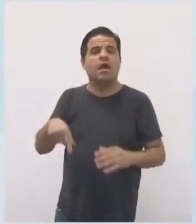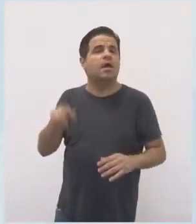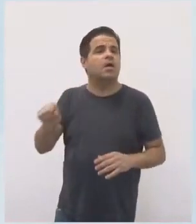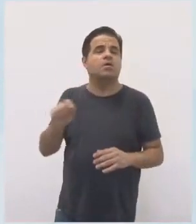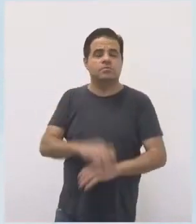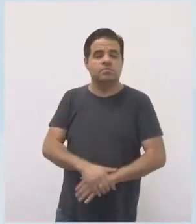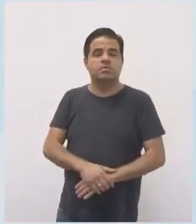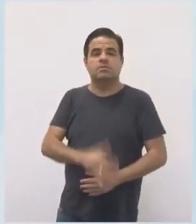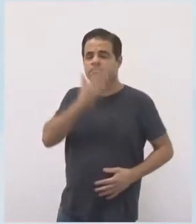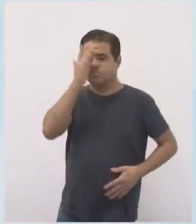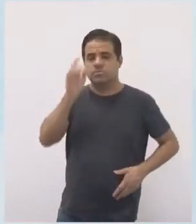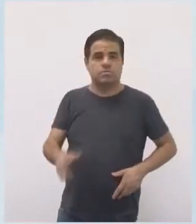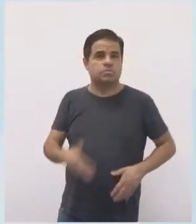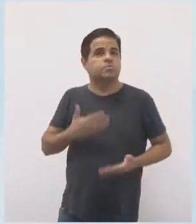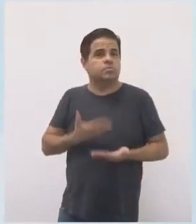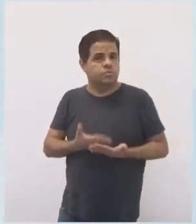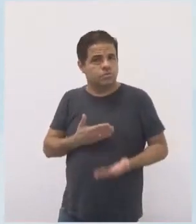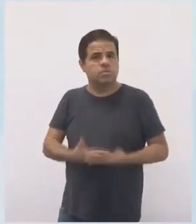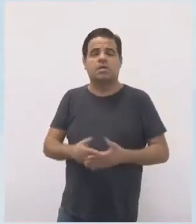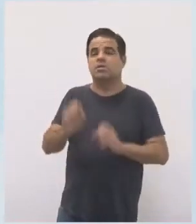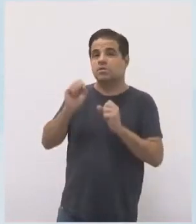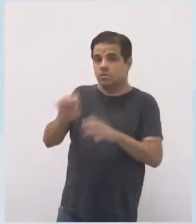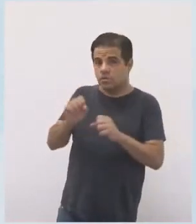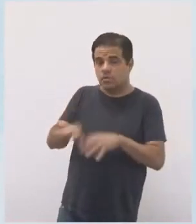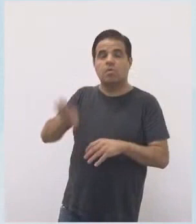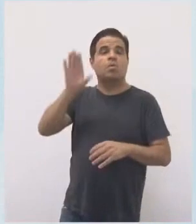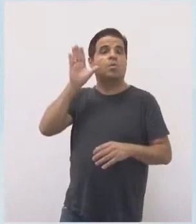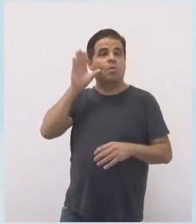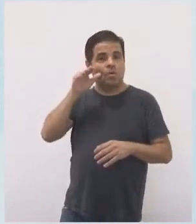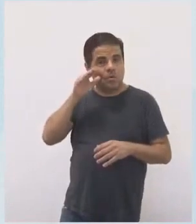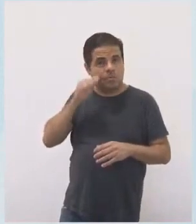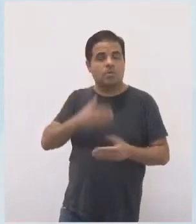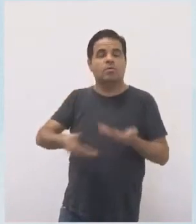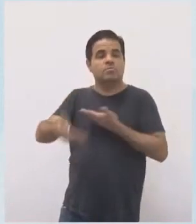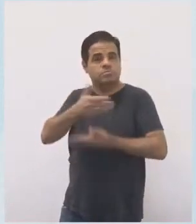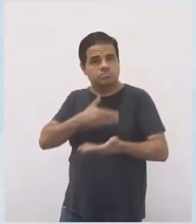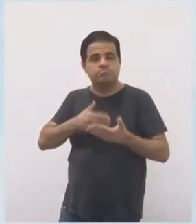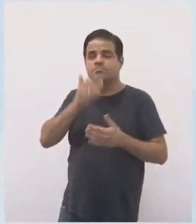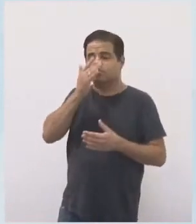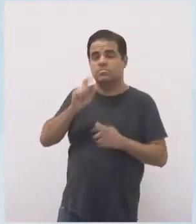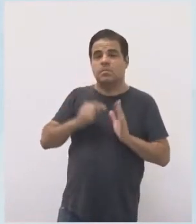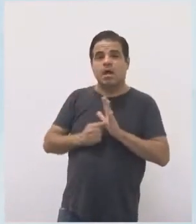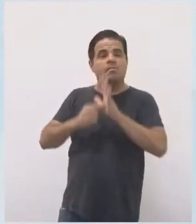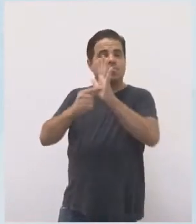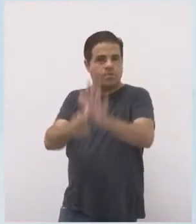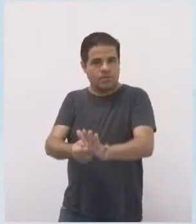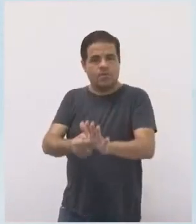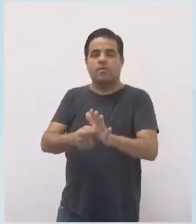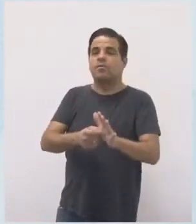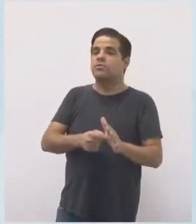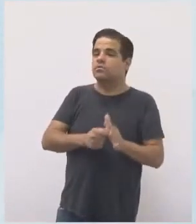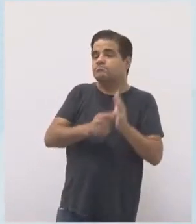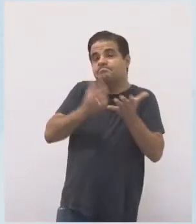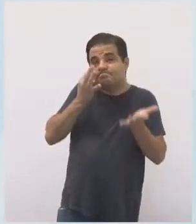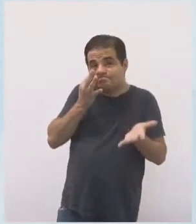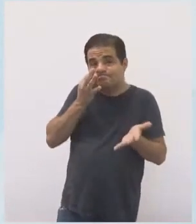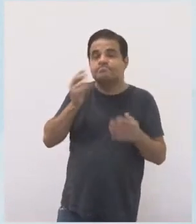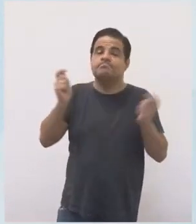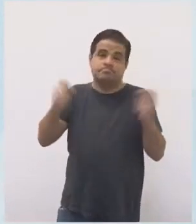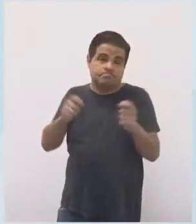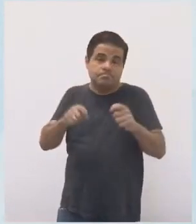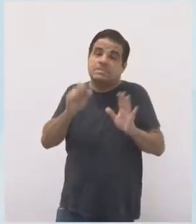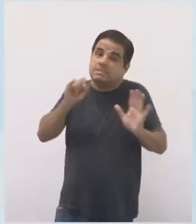que o estudante, o educador, o colaborador, ou aborde, né, presencialmente, se